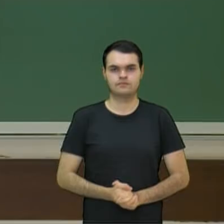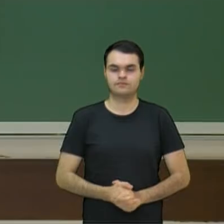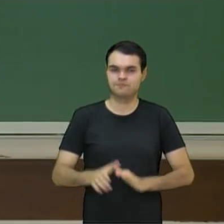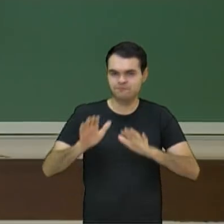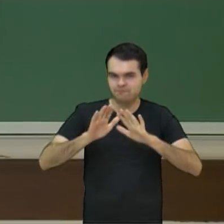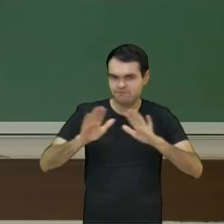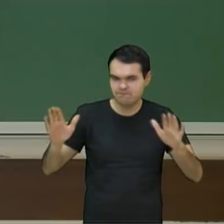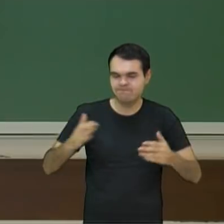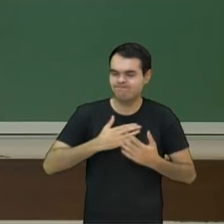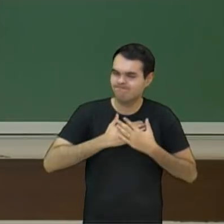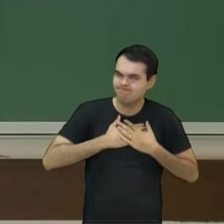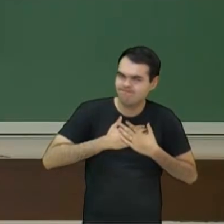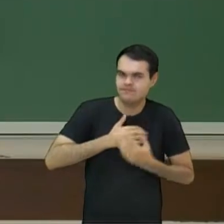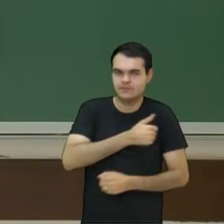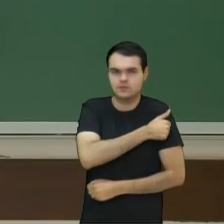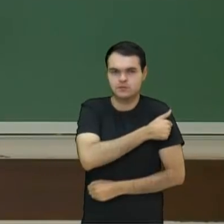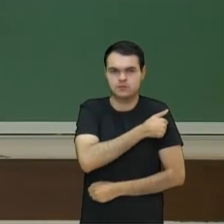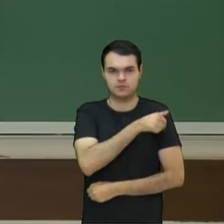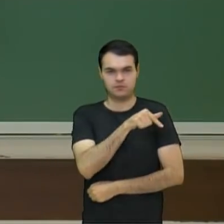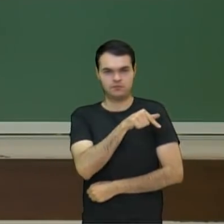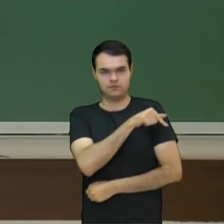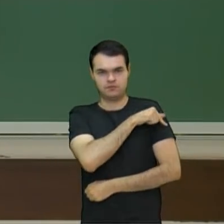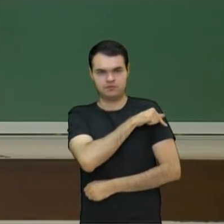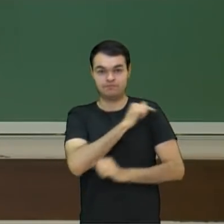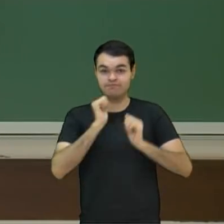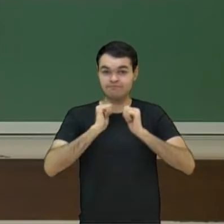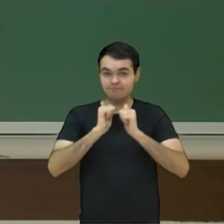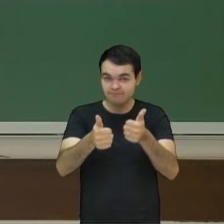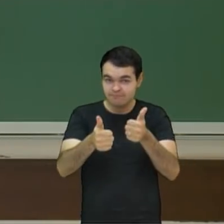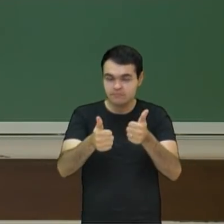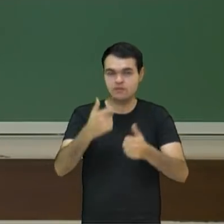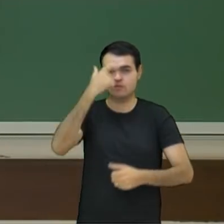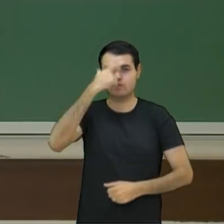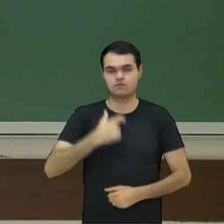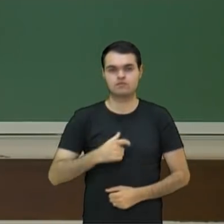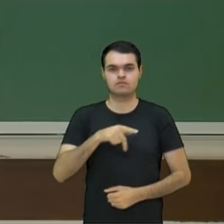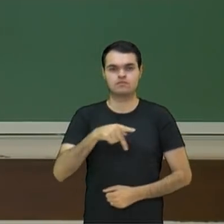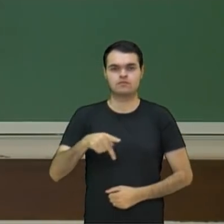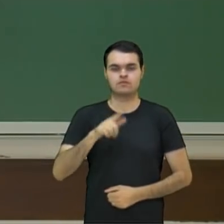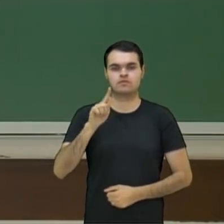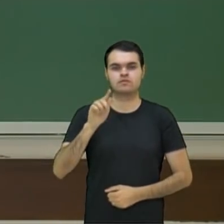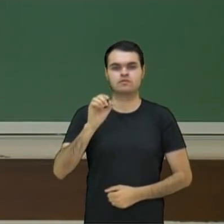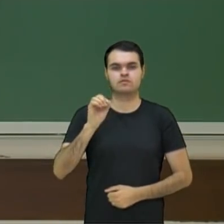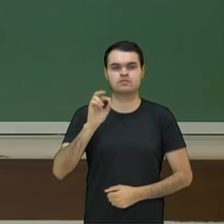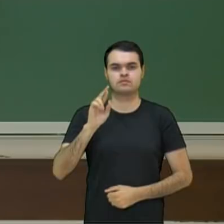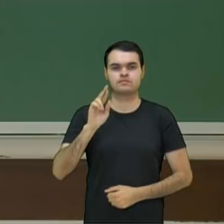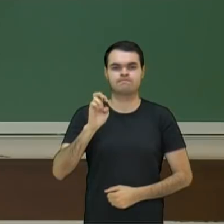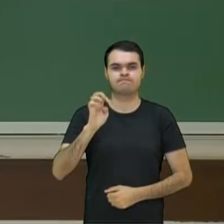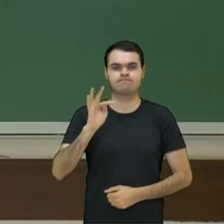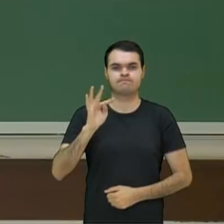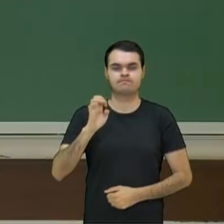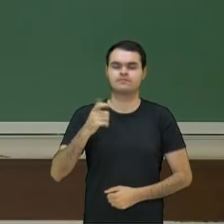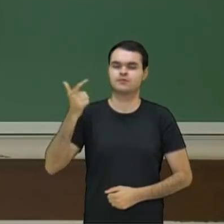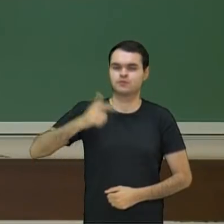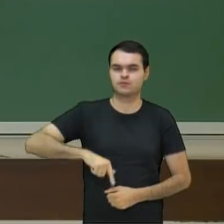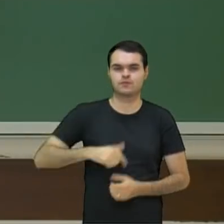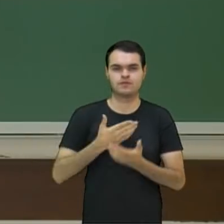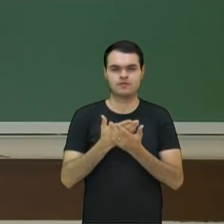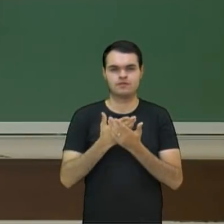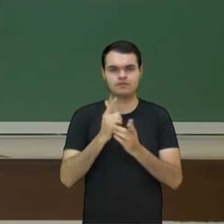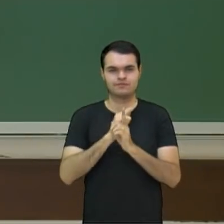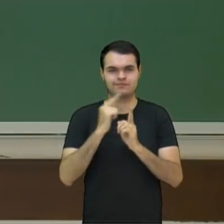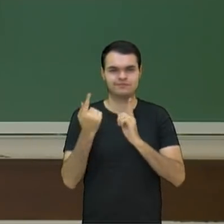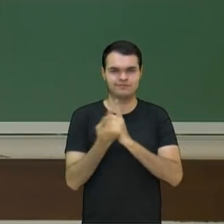Olá, meus queridos alunos do sétimo ano, tudo bem com vocês? Eu sou a professora Gorete Wozniak, estamos de novo aqui para mais uma aula de